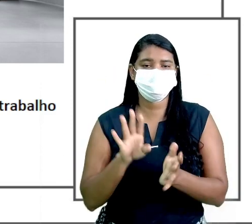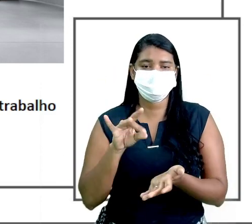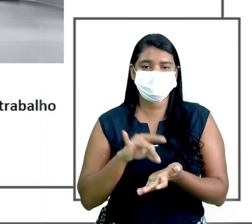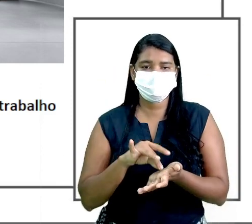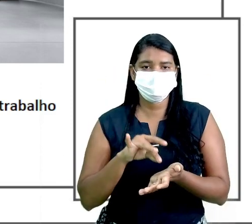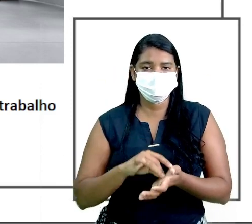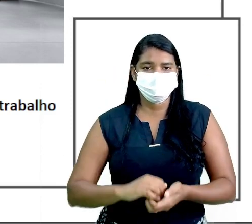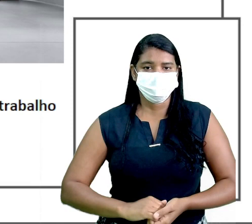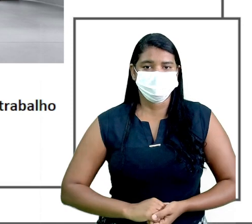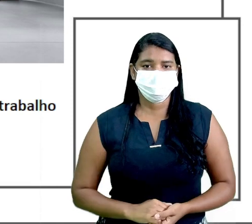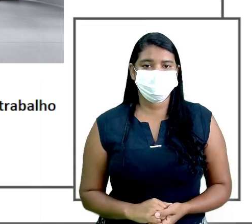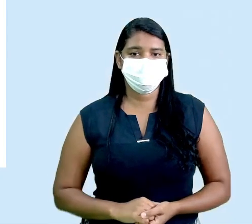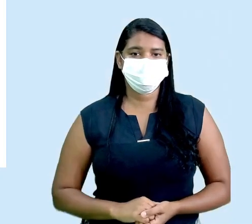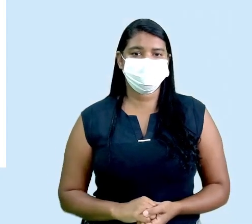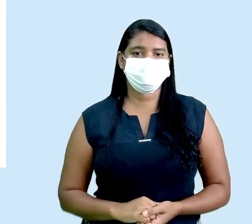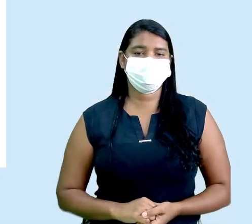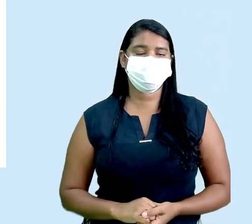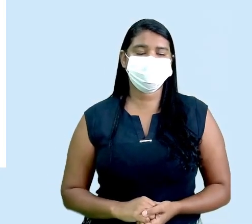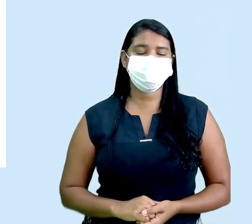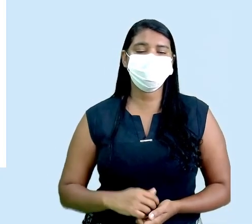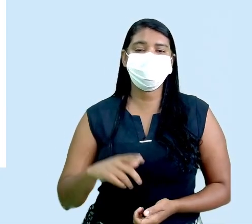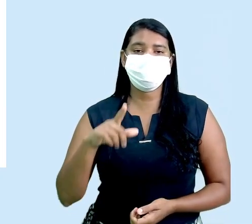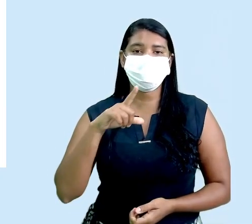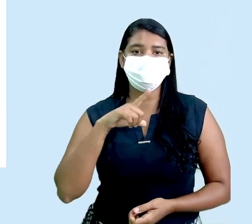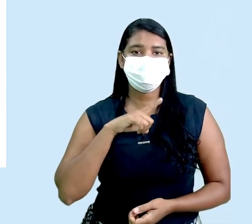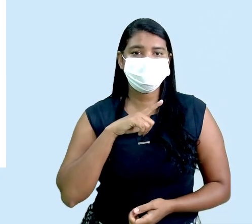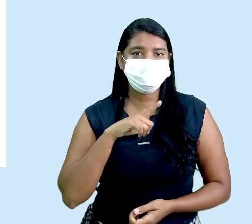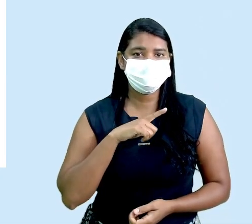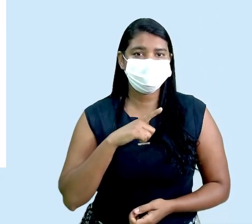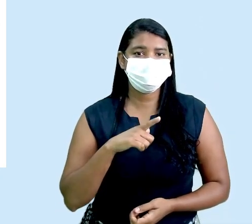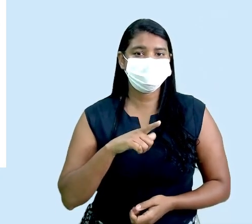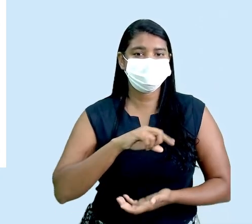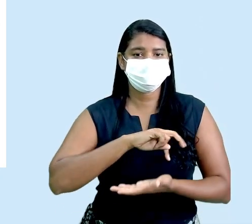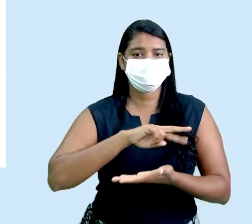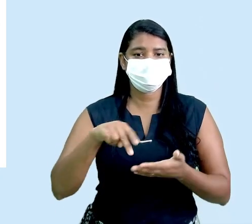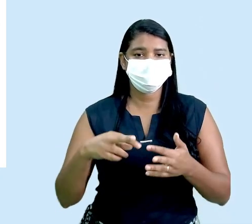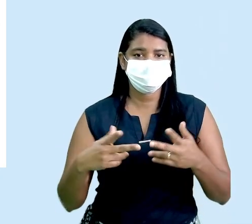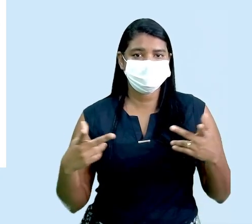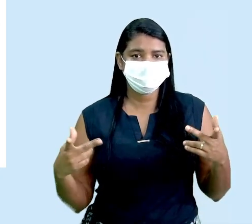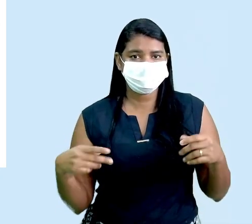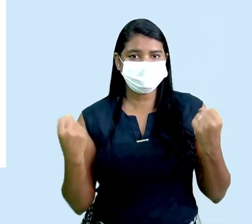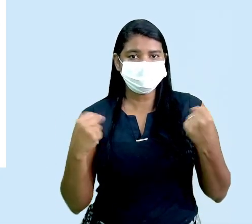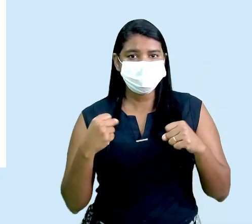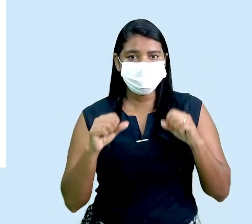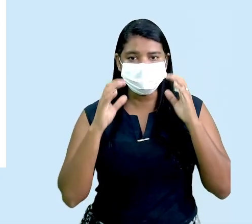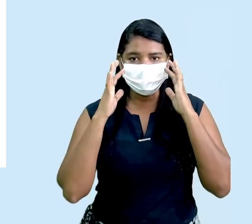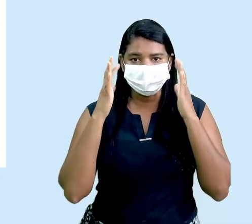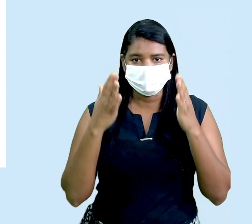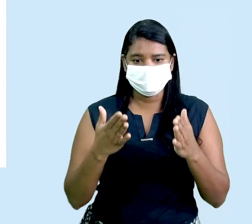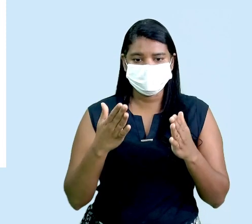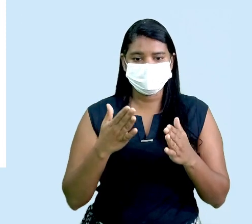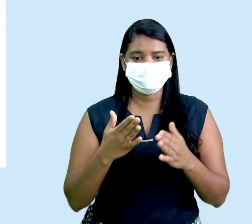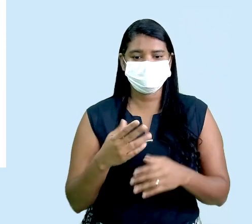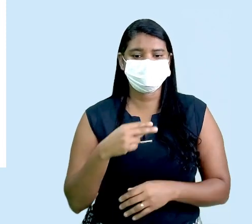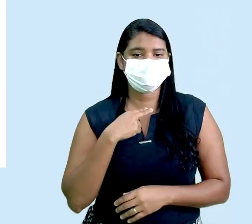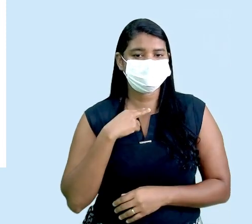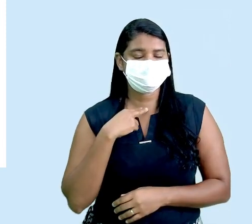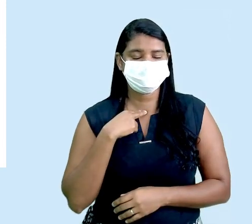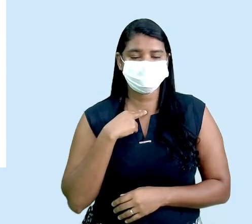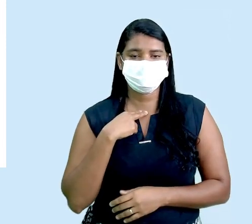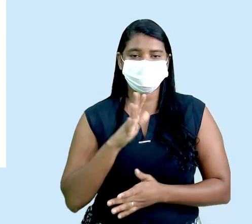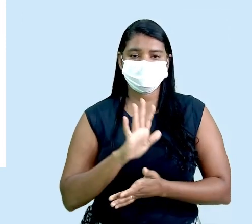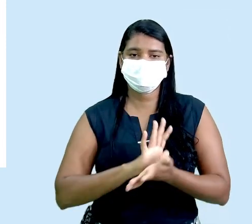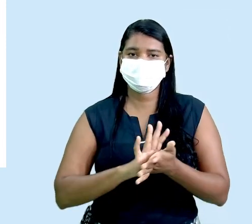realidade, né? Então a gente tem essas correntes, elas são muitas, né? E a gente precisa ficar atento a todas elas. A gente não pode